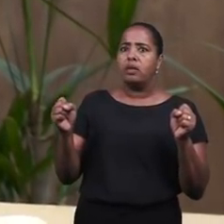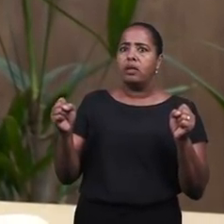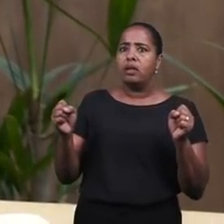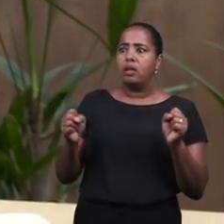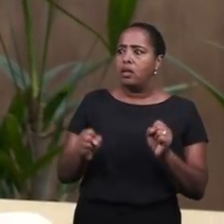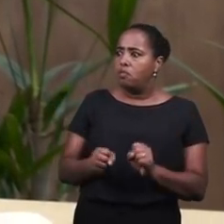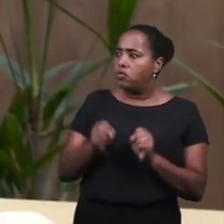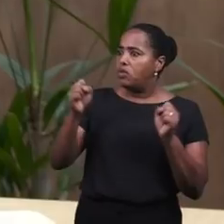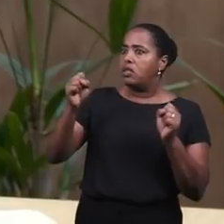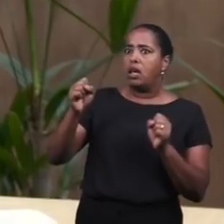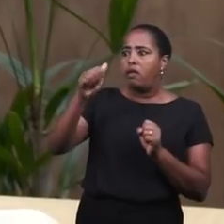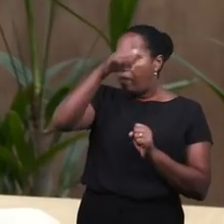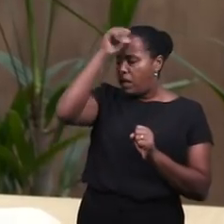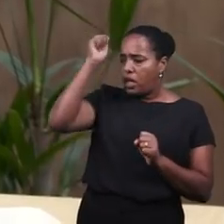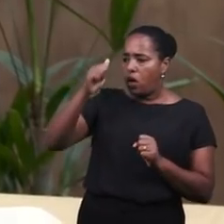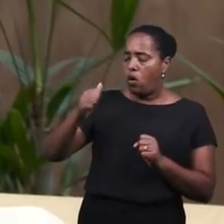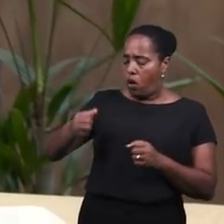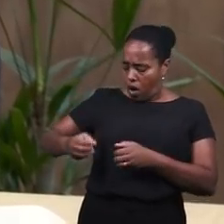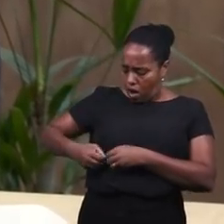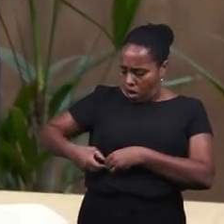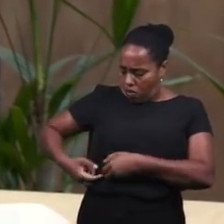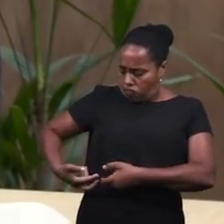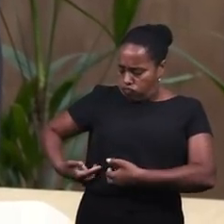aquele tumor daquela senhora.